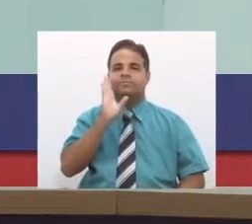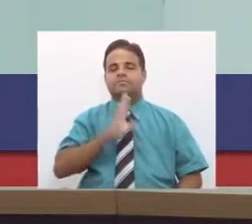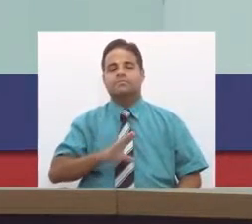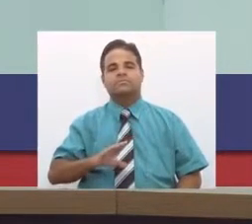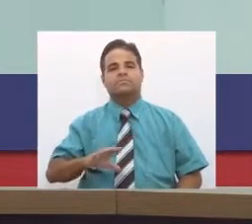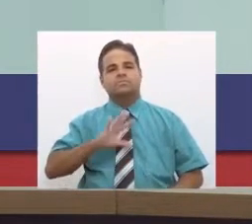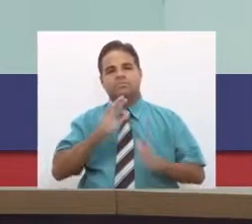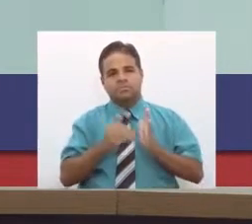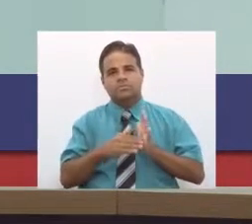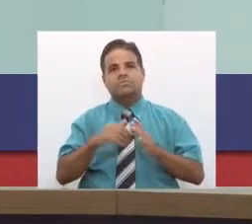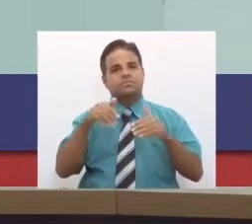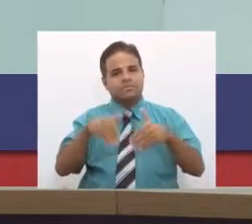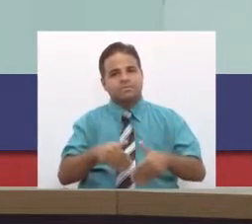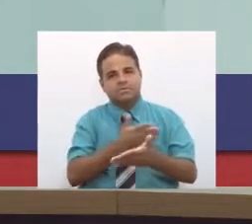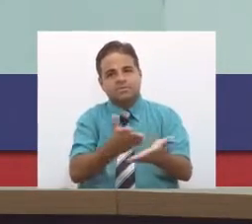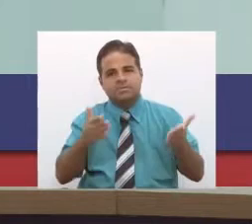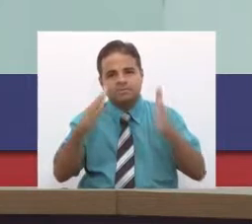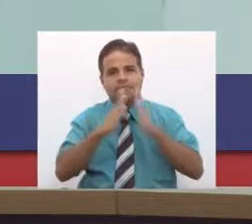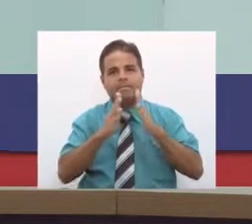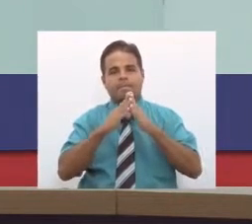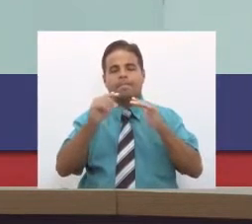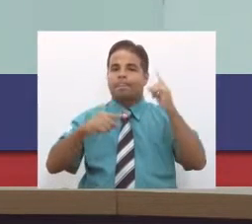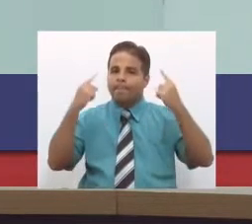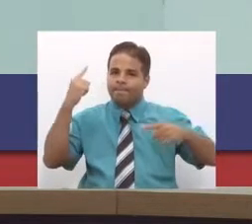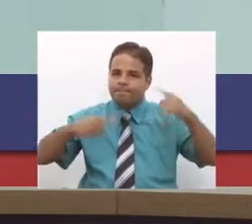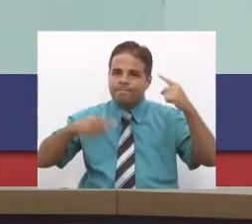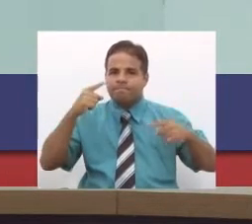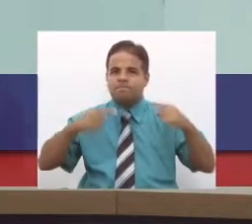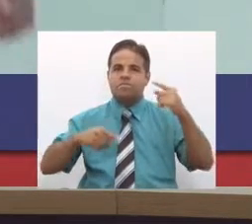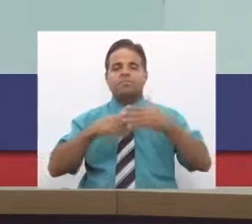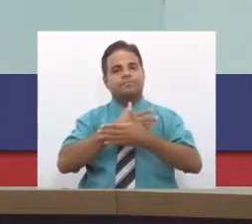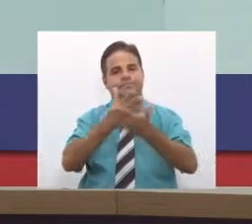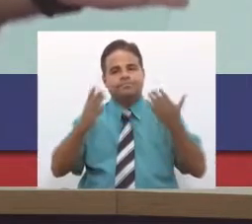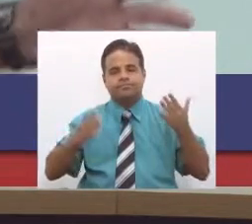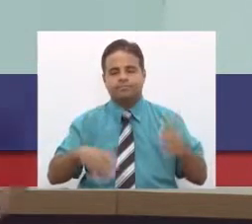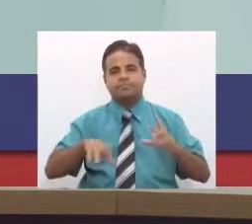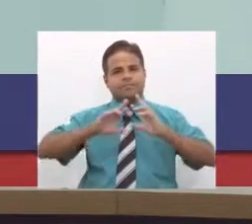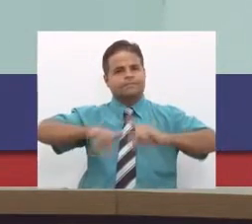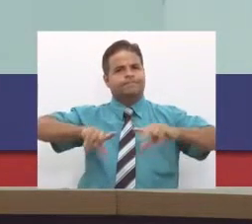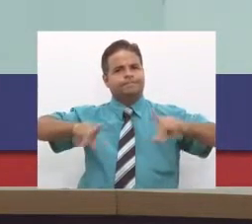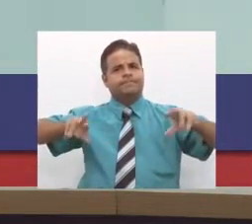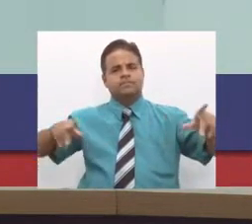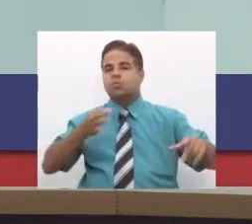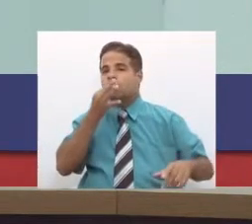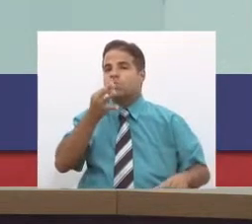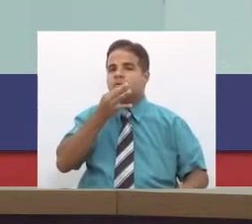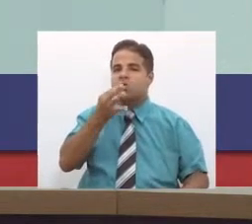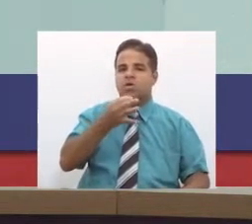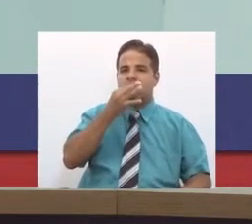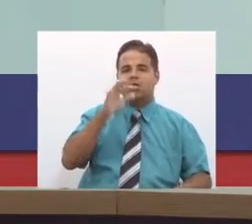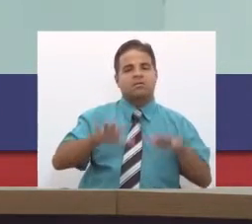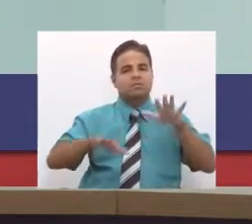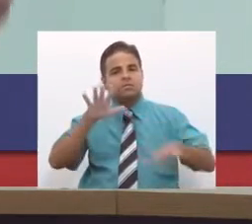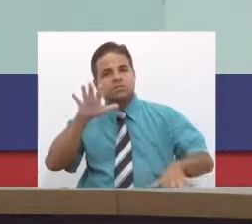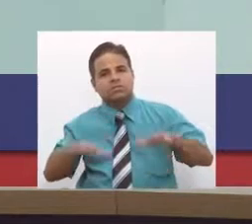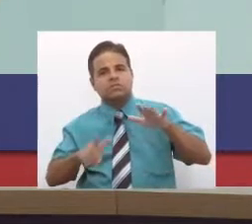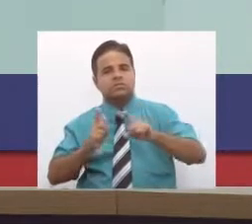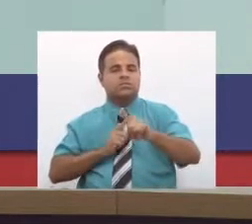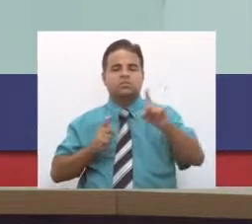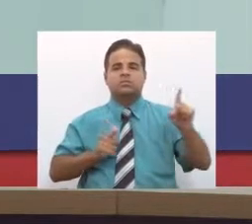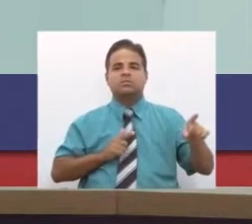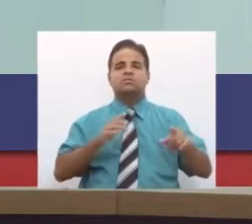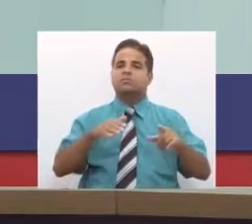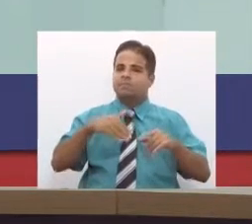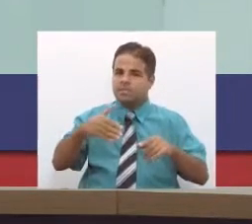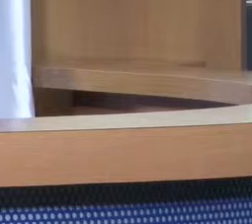os embates aqui nessa casa, as discussões, as diferenças de opiniões de vez em quando, mas sempre